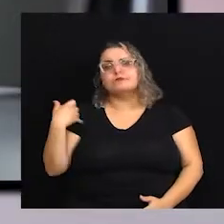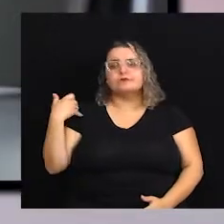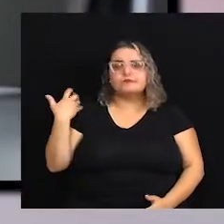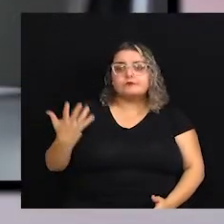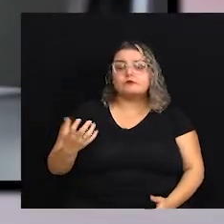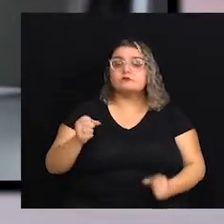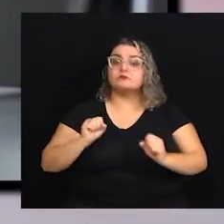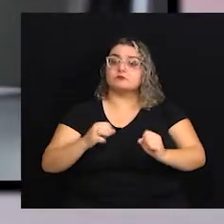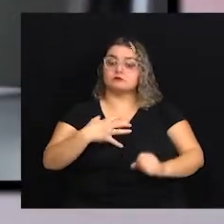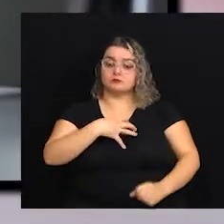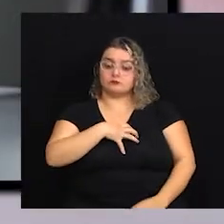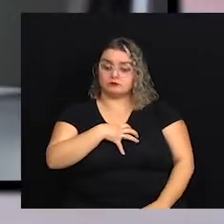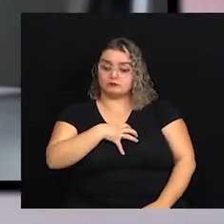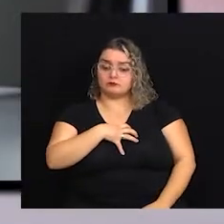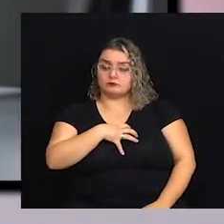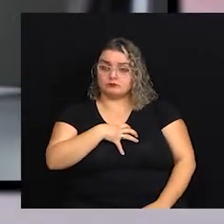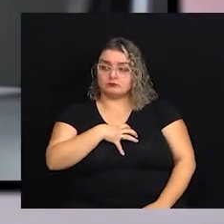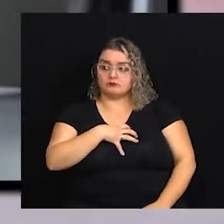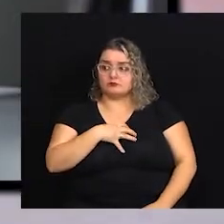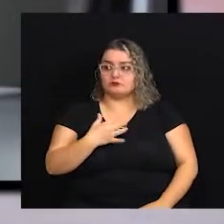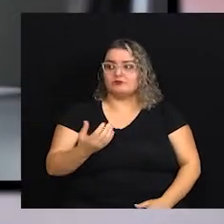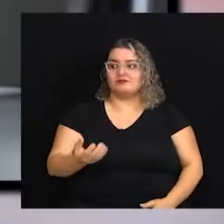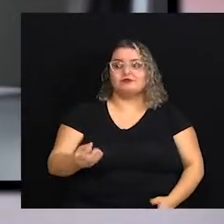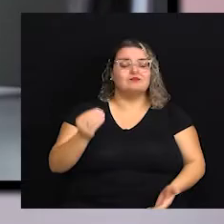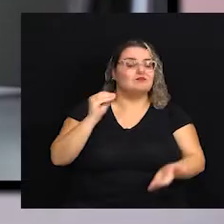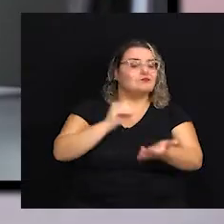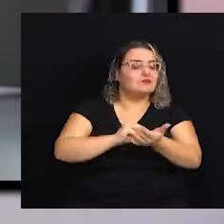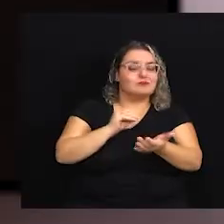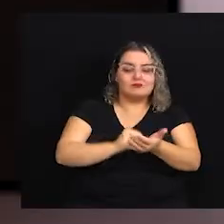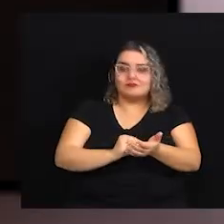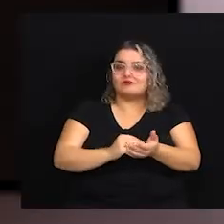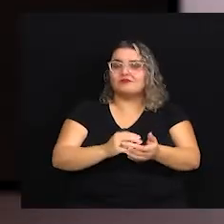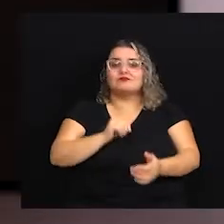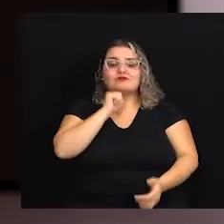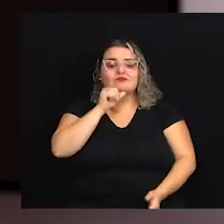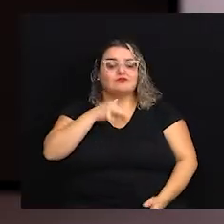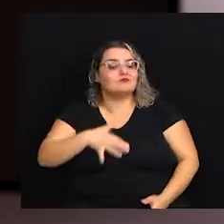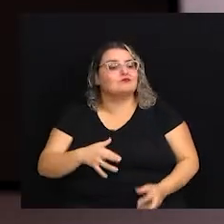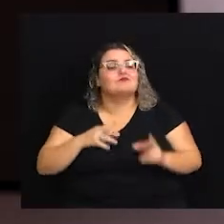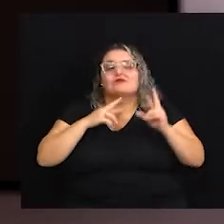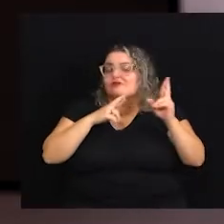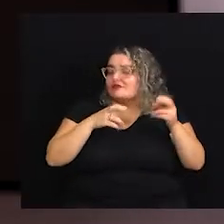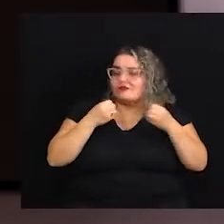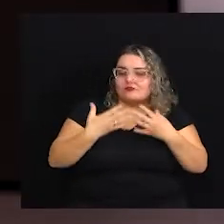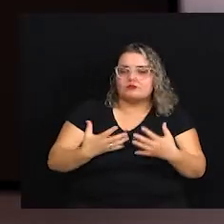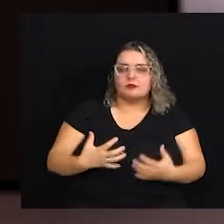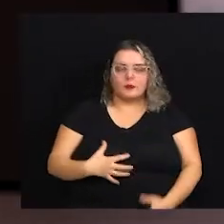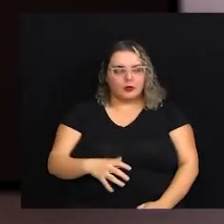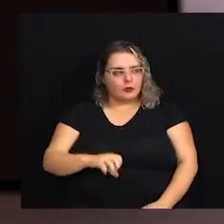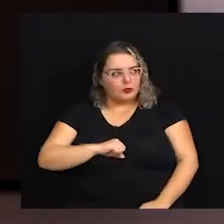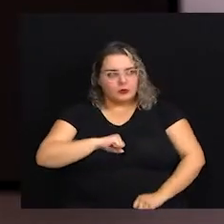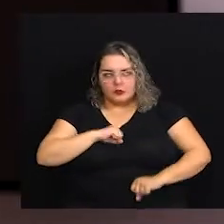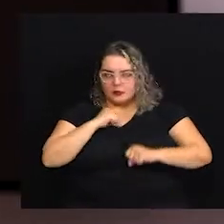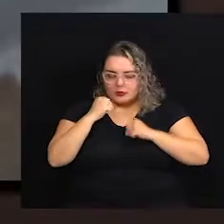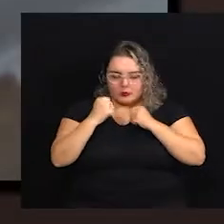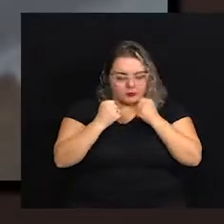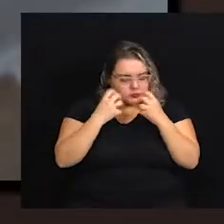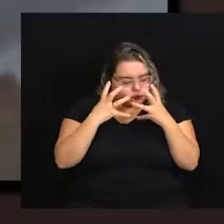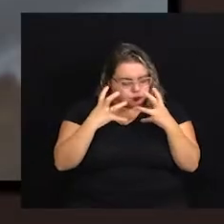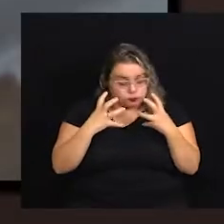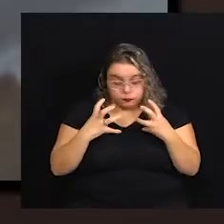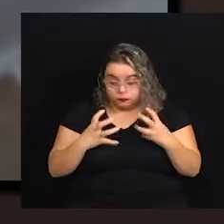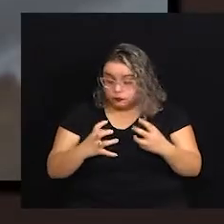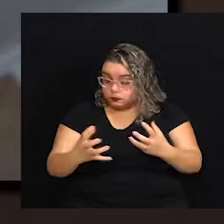começar a ter sintomas, desde a irregularidade menstrual, não durmo tão bem, vou ficando mal-humorada, ou seja, ela vai tendo